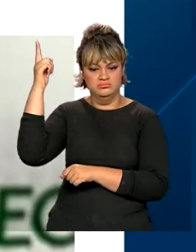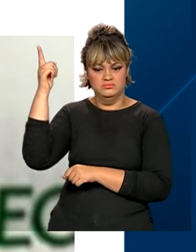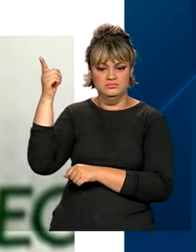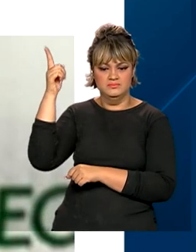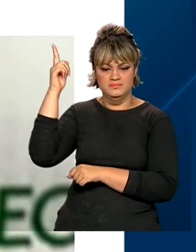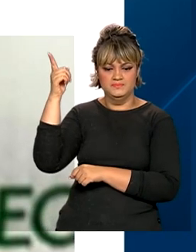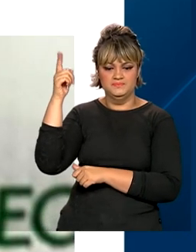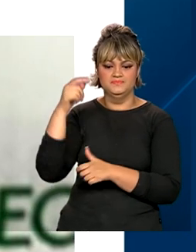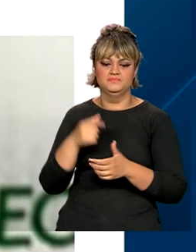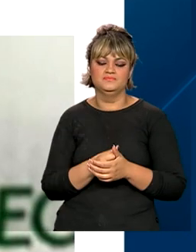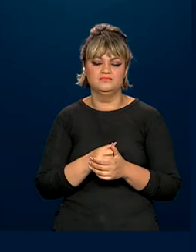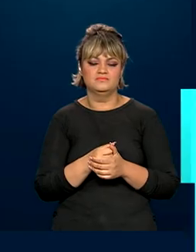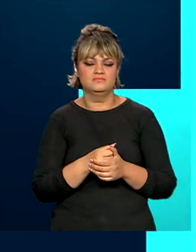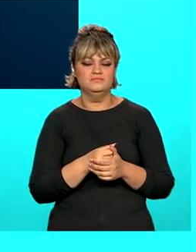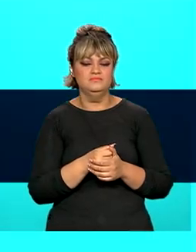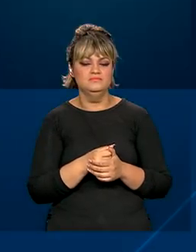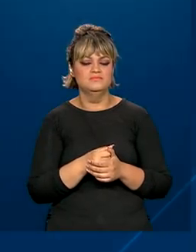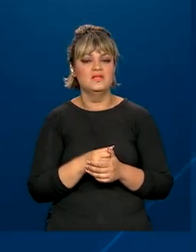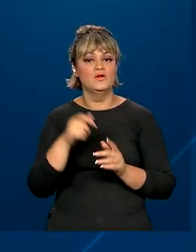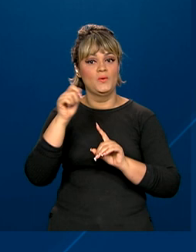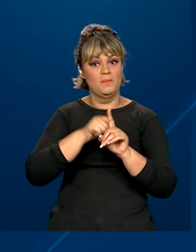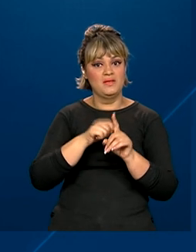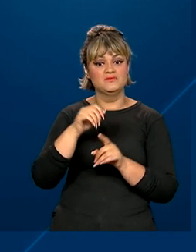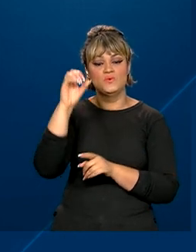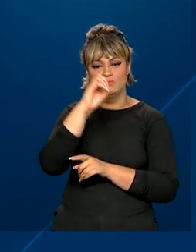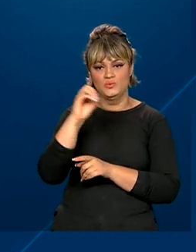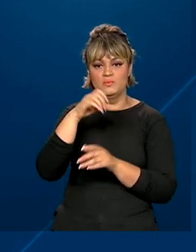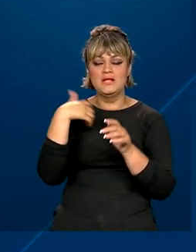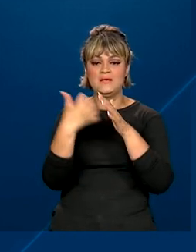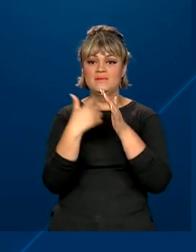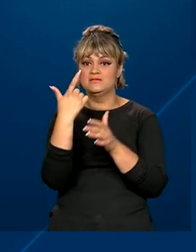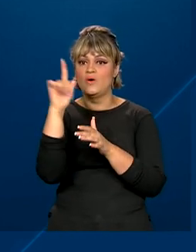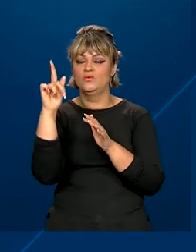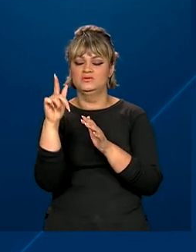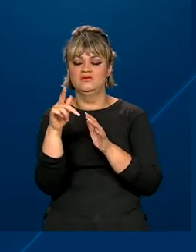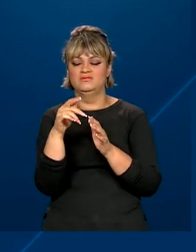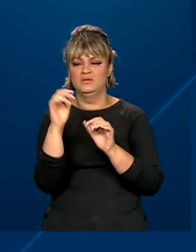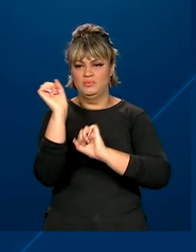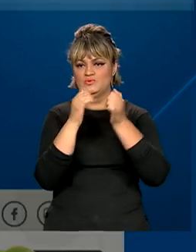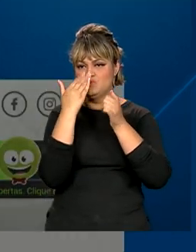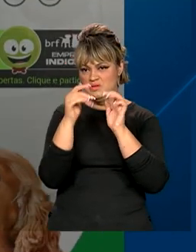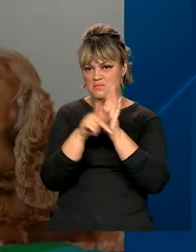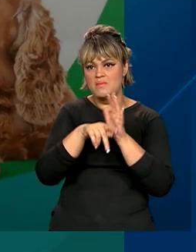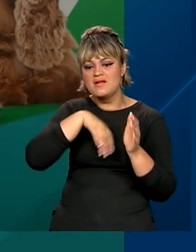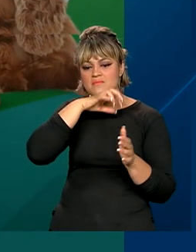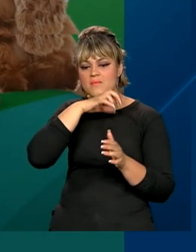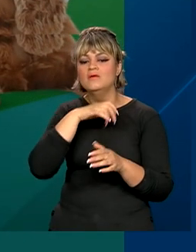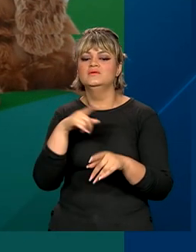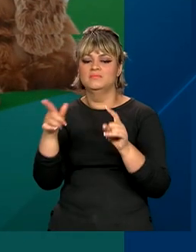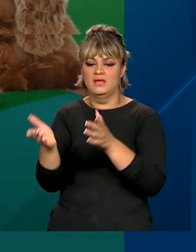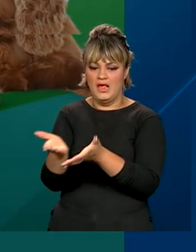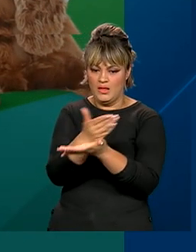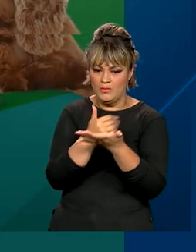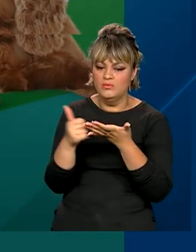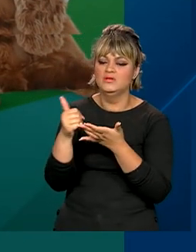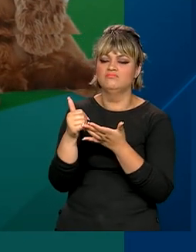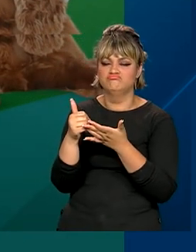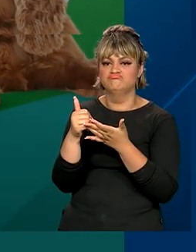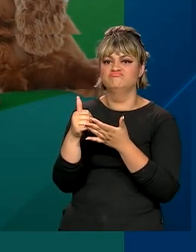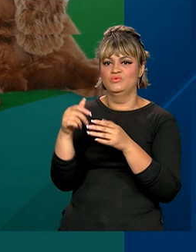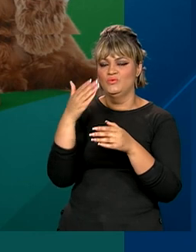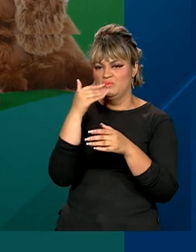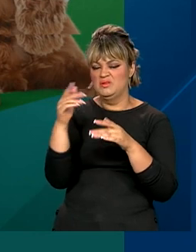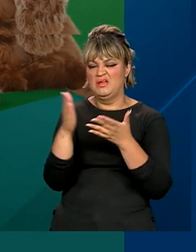everyday e passar dental quer em outubro outra empresa de alimentos para animais iniciou o recolhimento de petiscos do